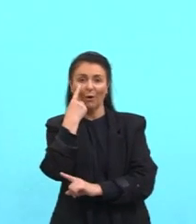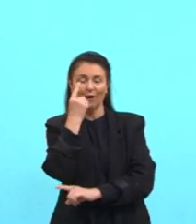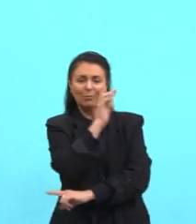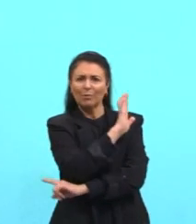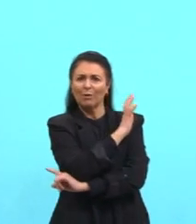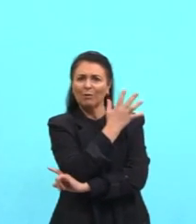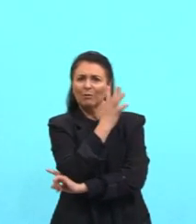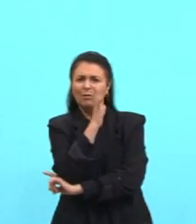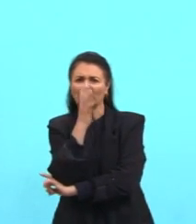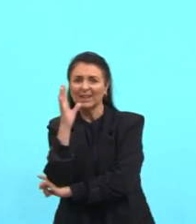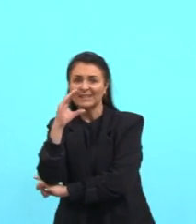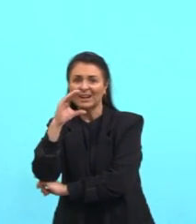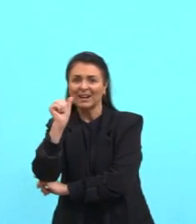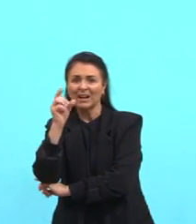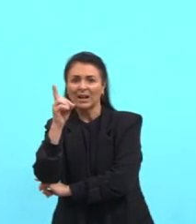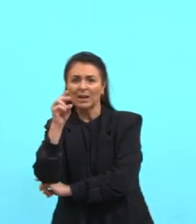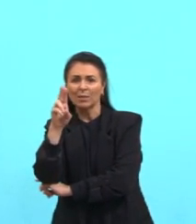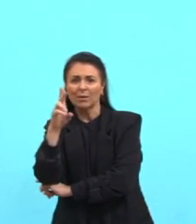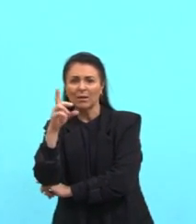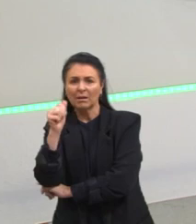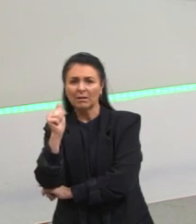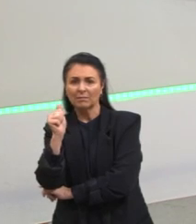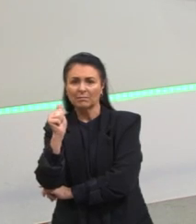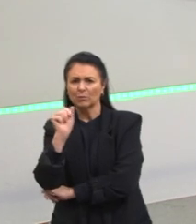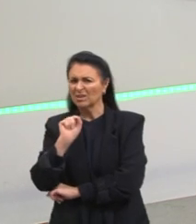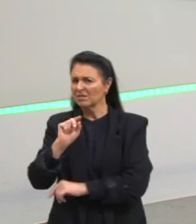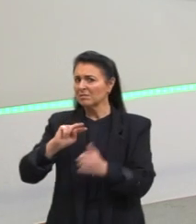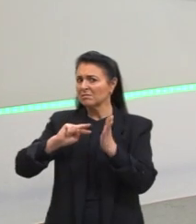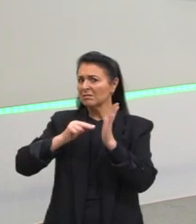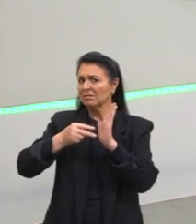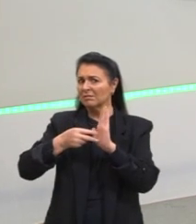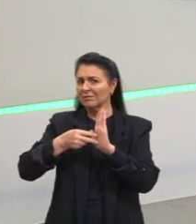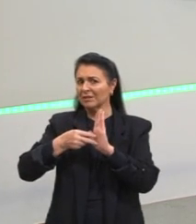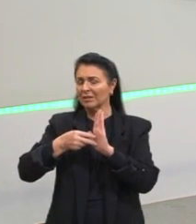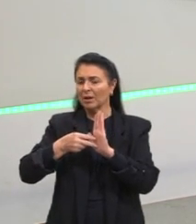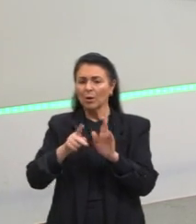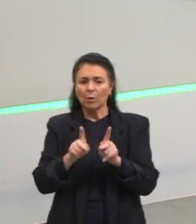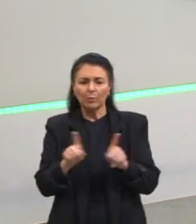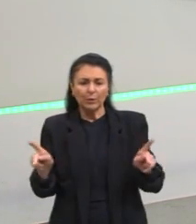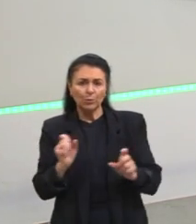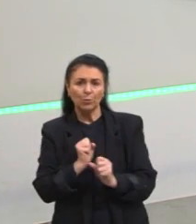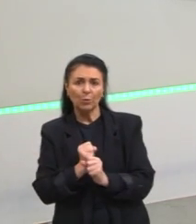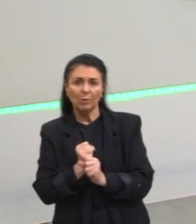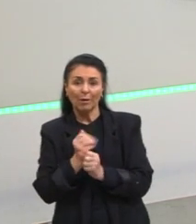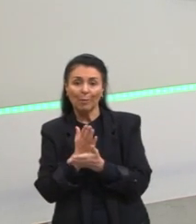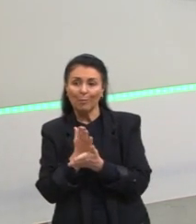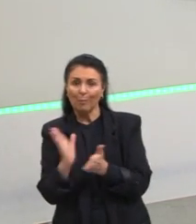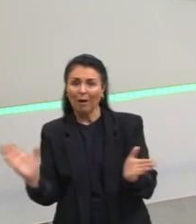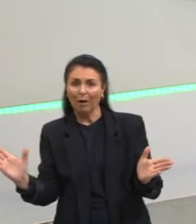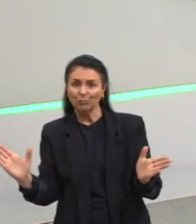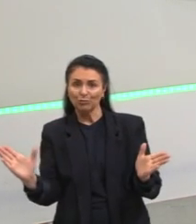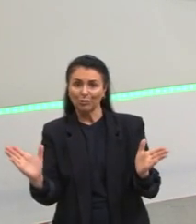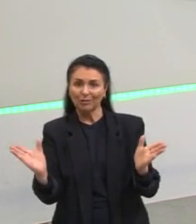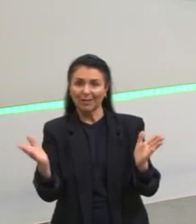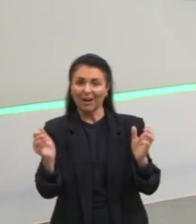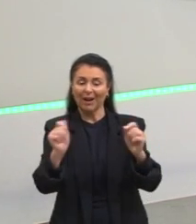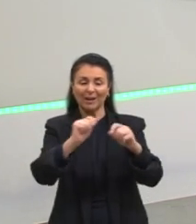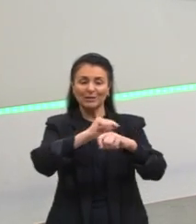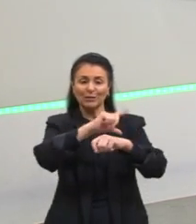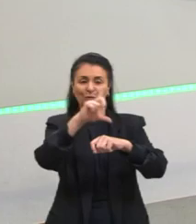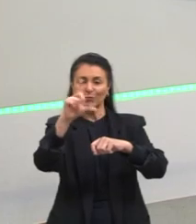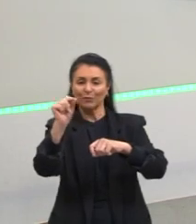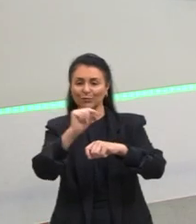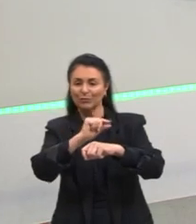caduca que fique que isso quer dizer cruzando uma floresta que durante um período do ano perde as suas folhas e